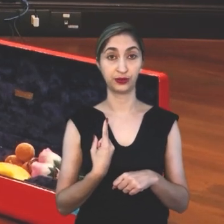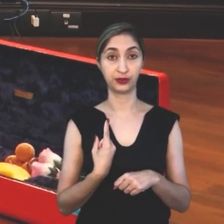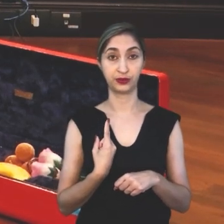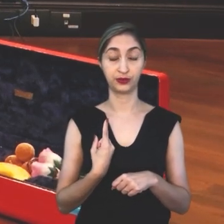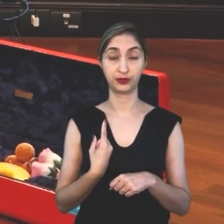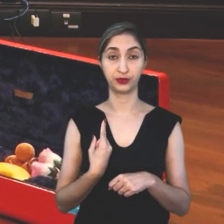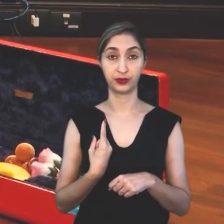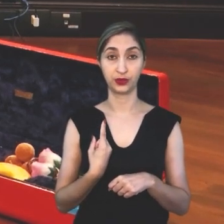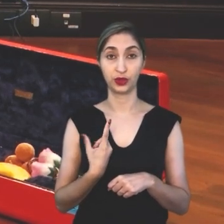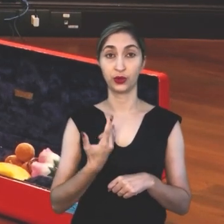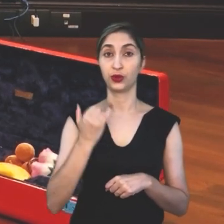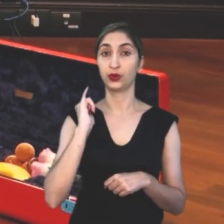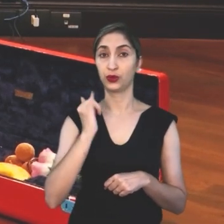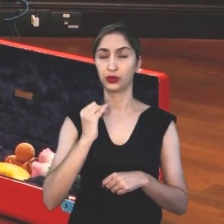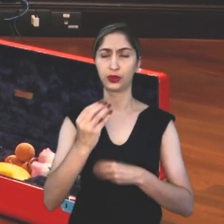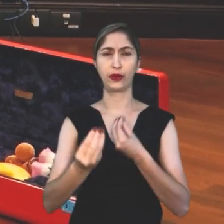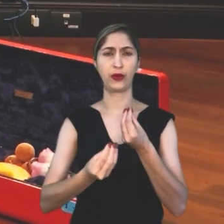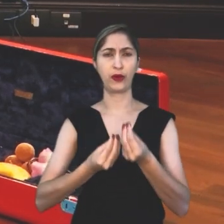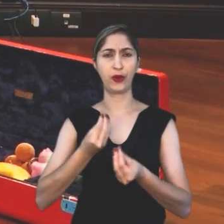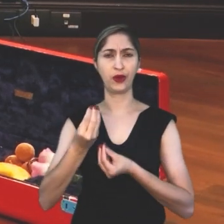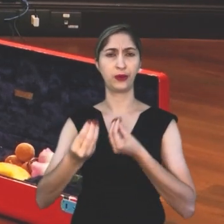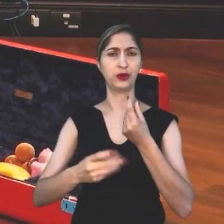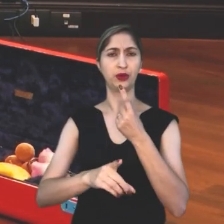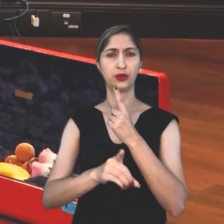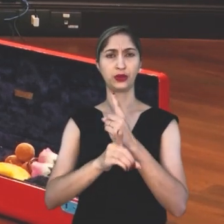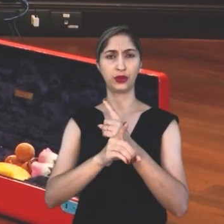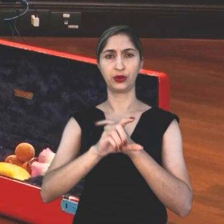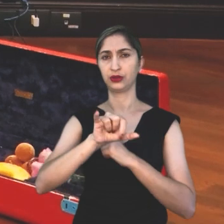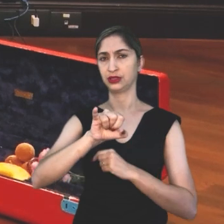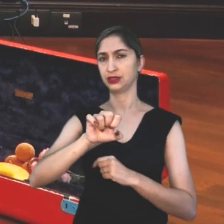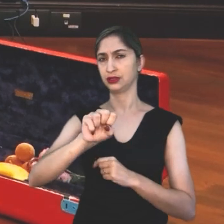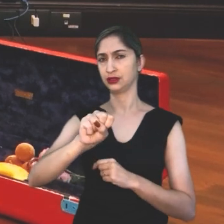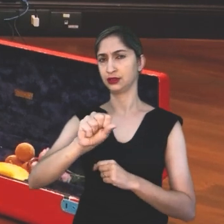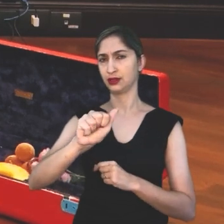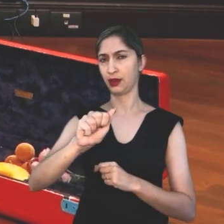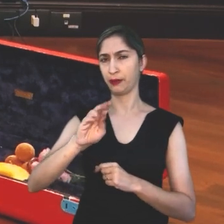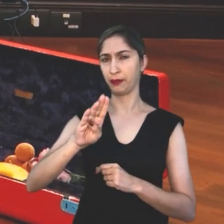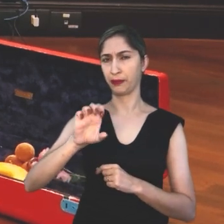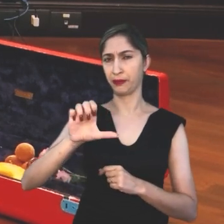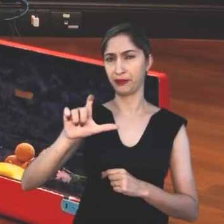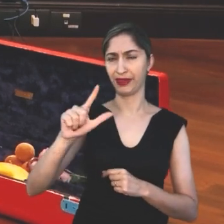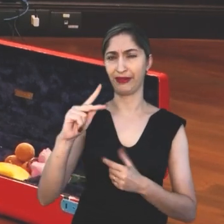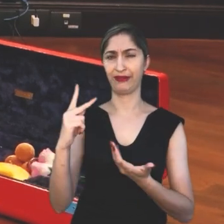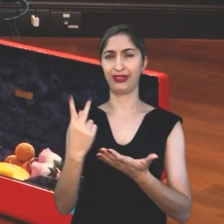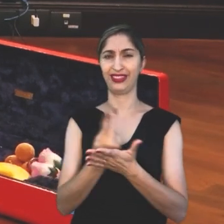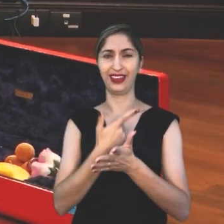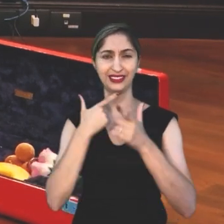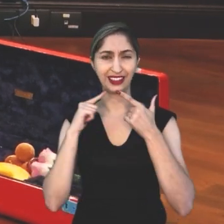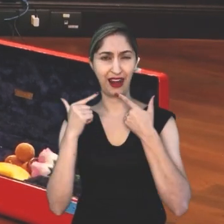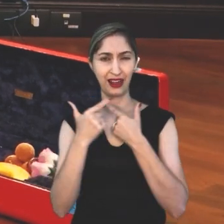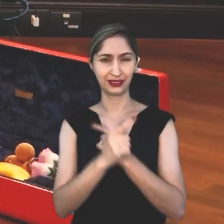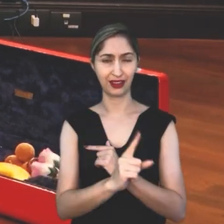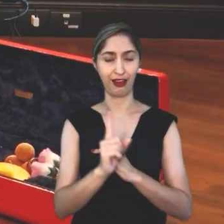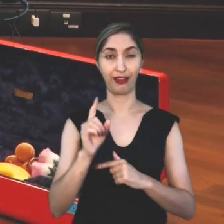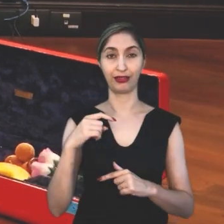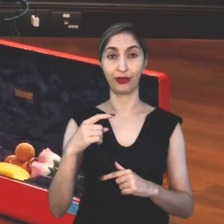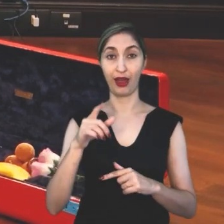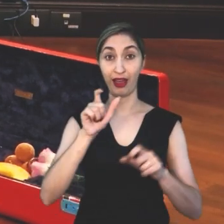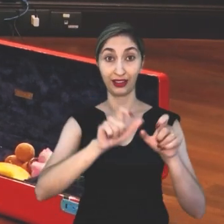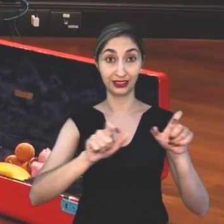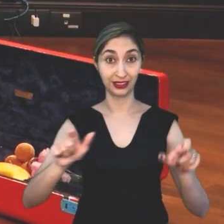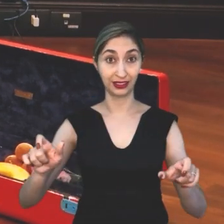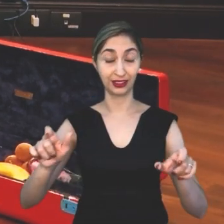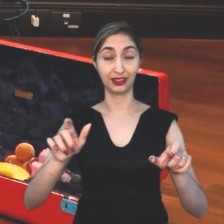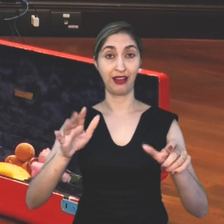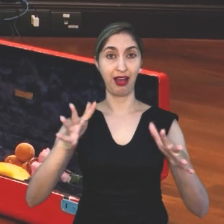a gente vai contando sobre como que a gente encontrou a Dona Isabel a partir de uma situação engraçada